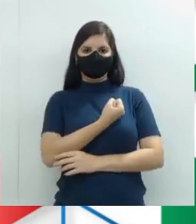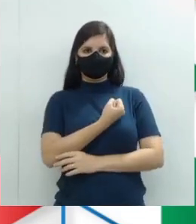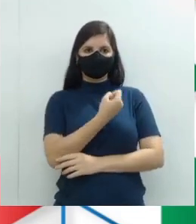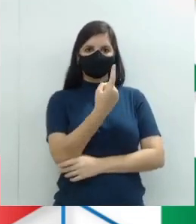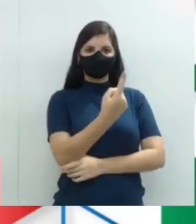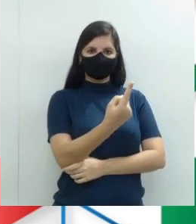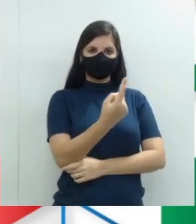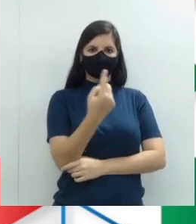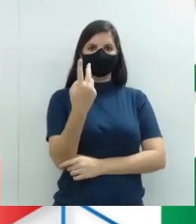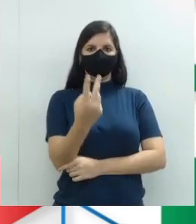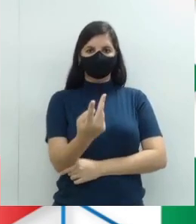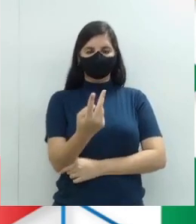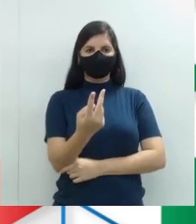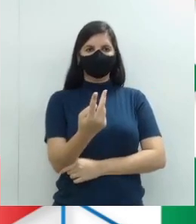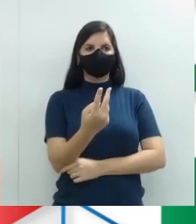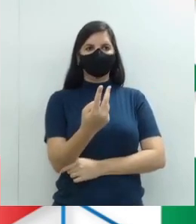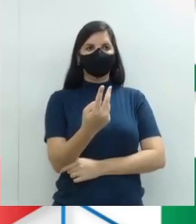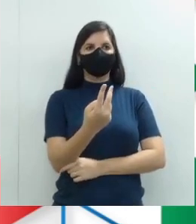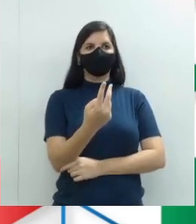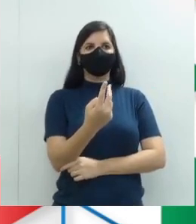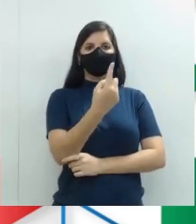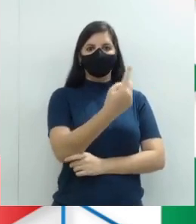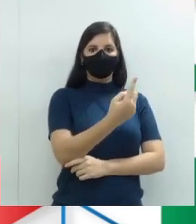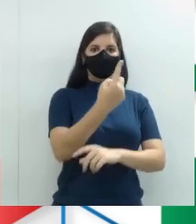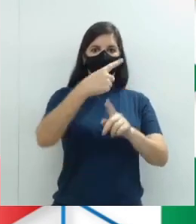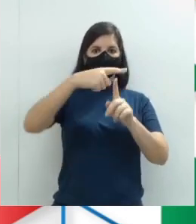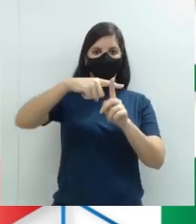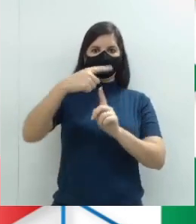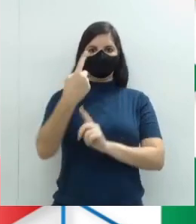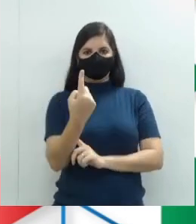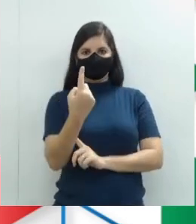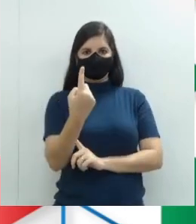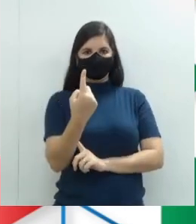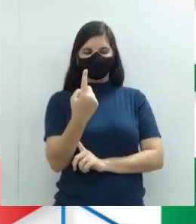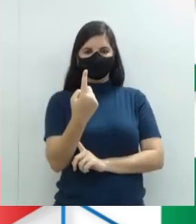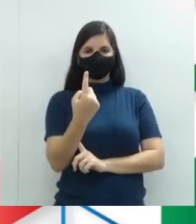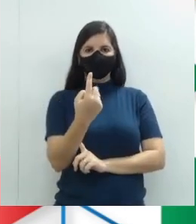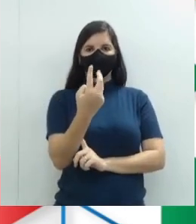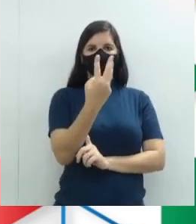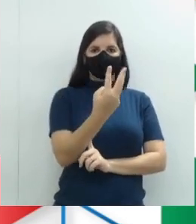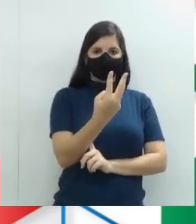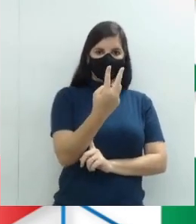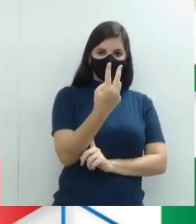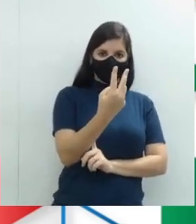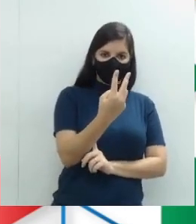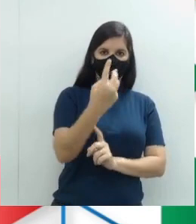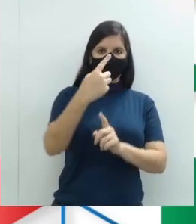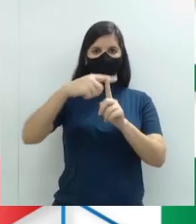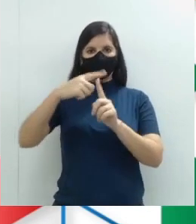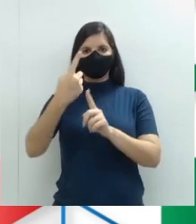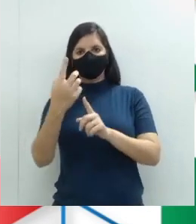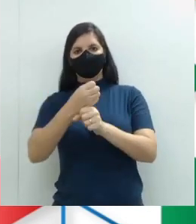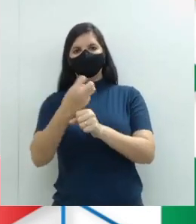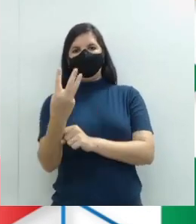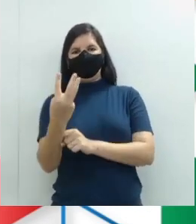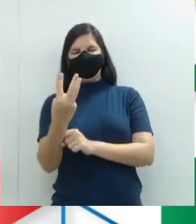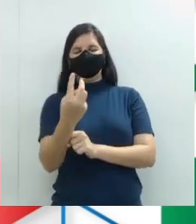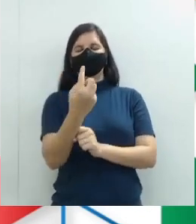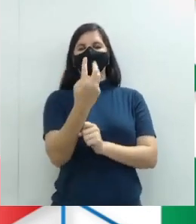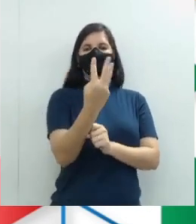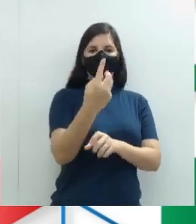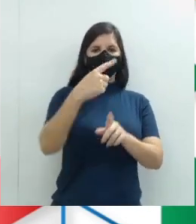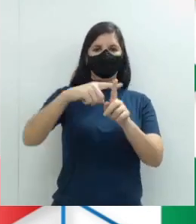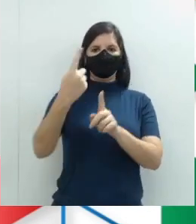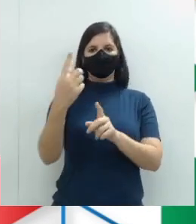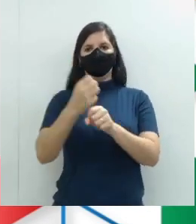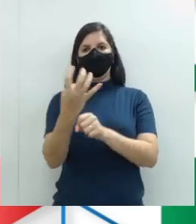1, 2. O 2 é formado por 1 mais 1. O 3 é formado por 2 mais 1. O 4 é formado por 3 mais